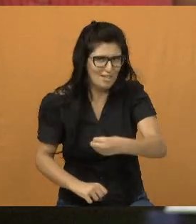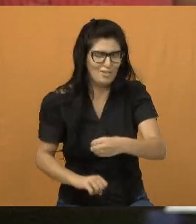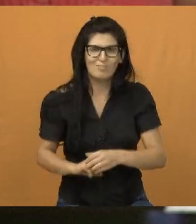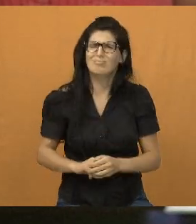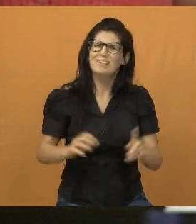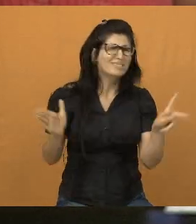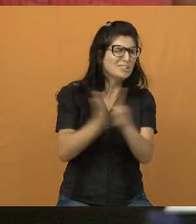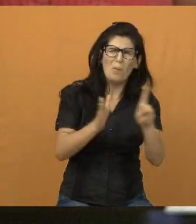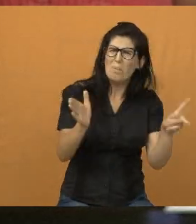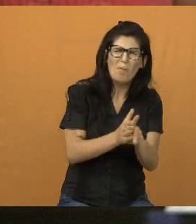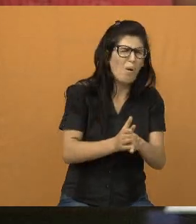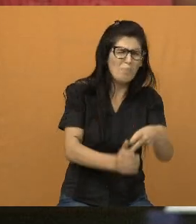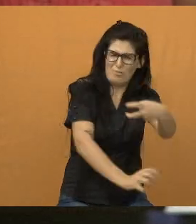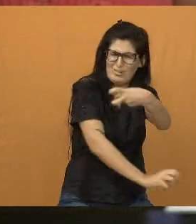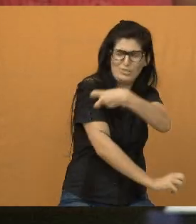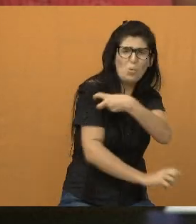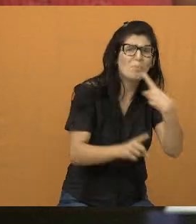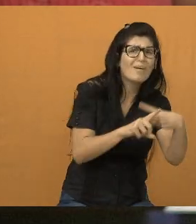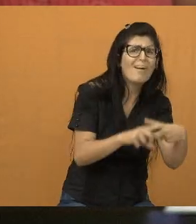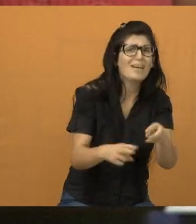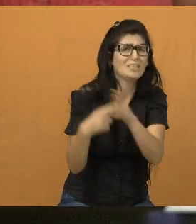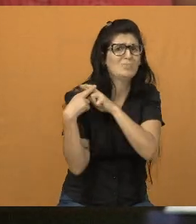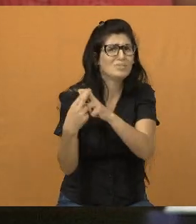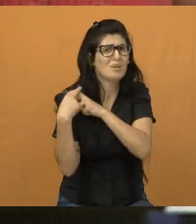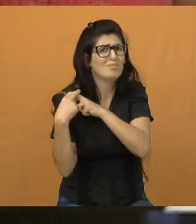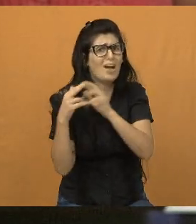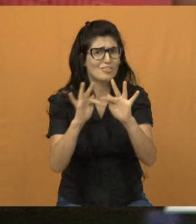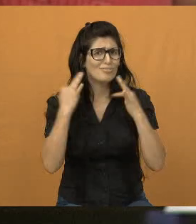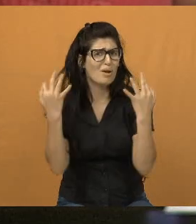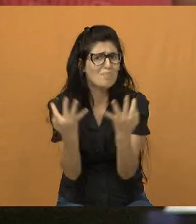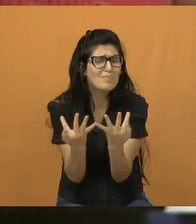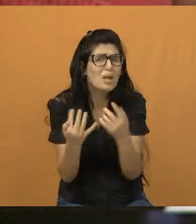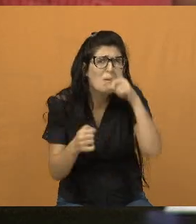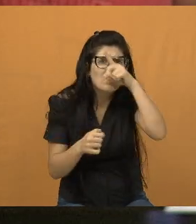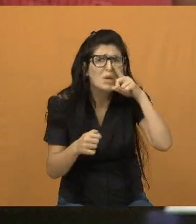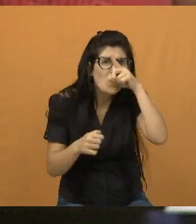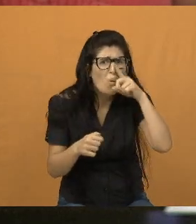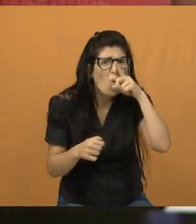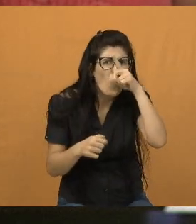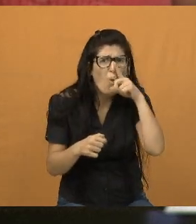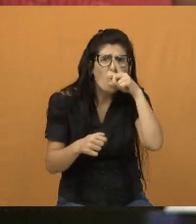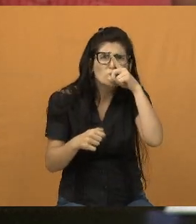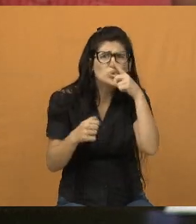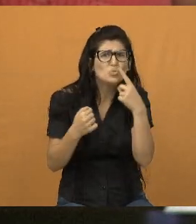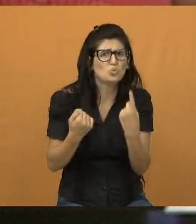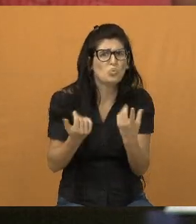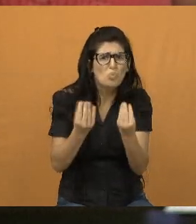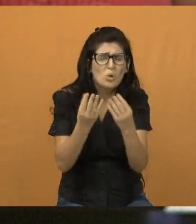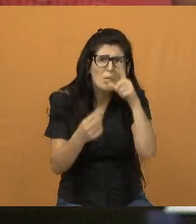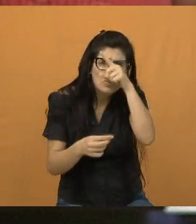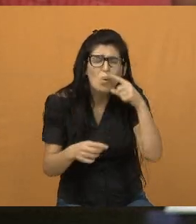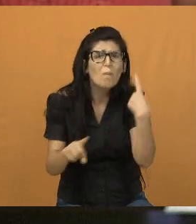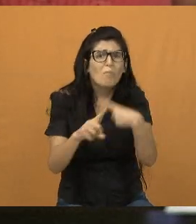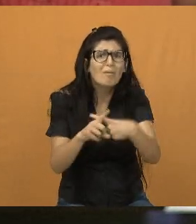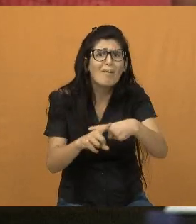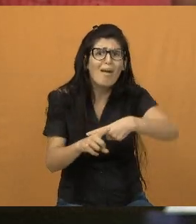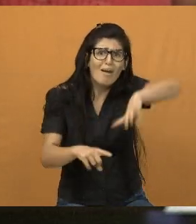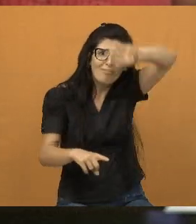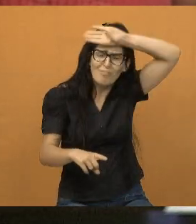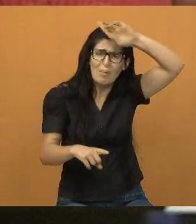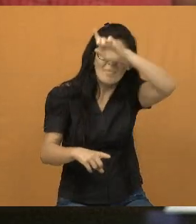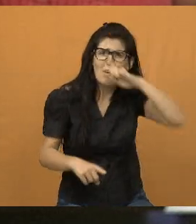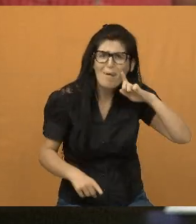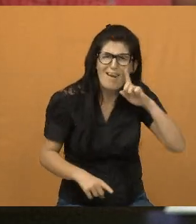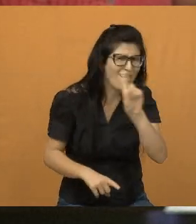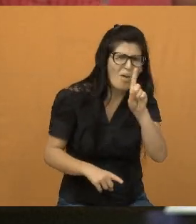vacinou, porque ele está sendo responsável por colocar a sua família numa situação de risco muito séria. A febre amarela não é